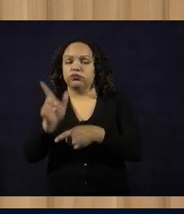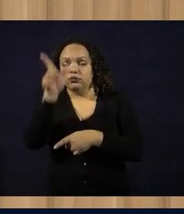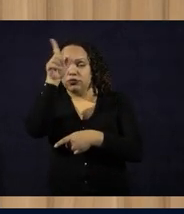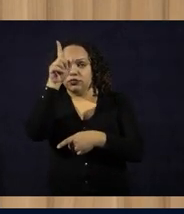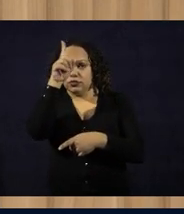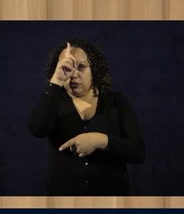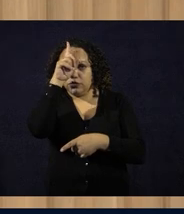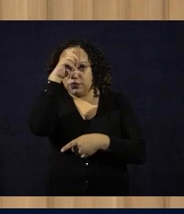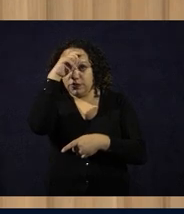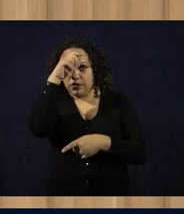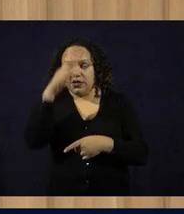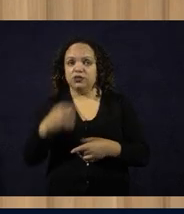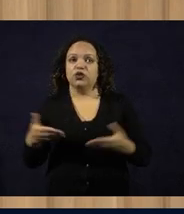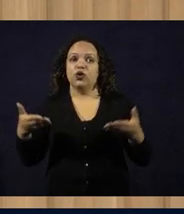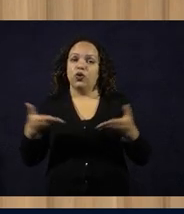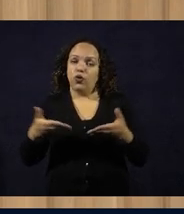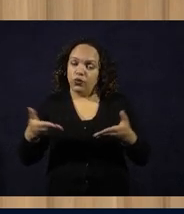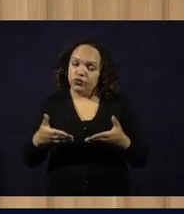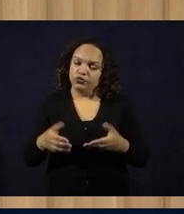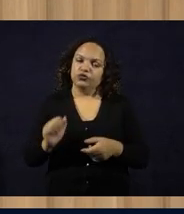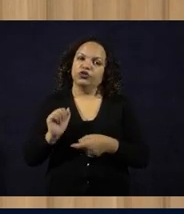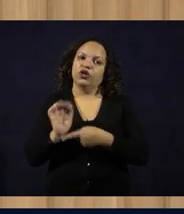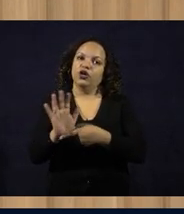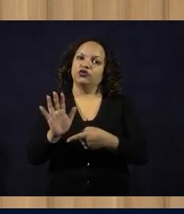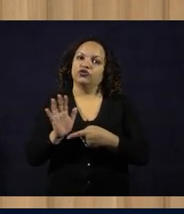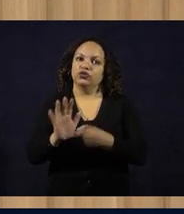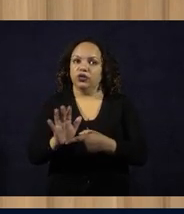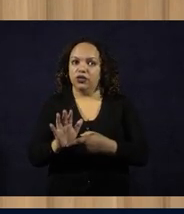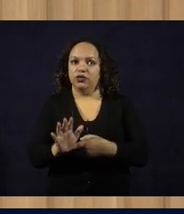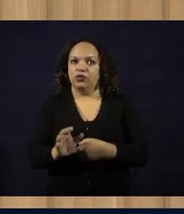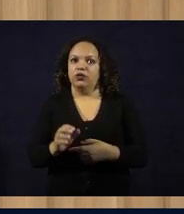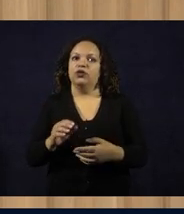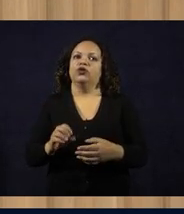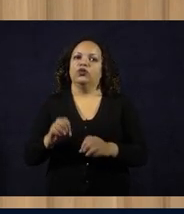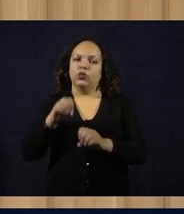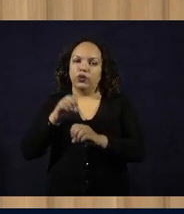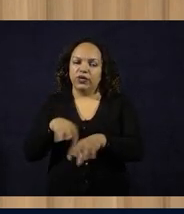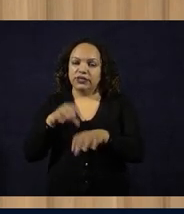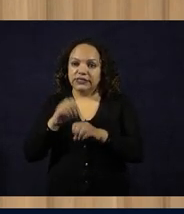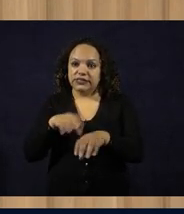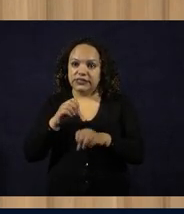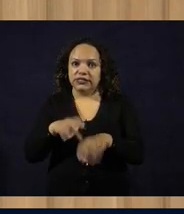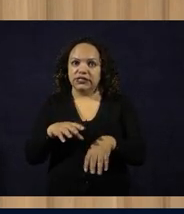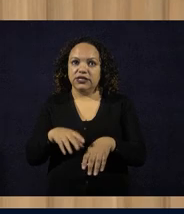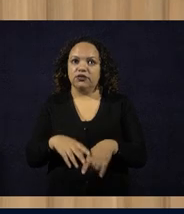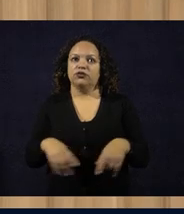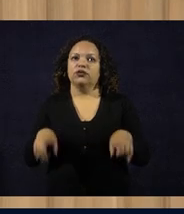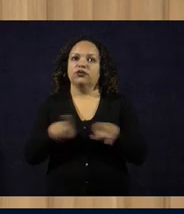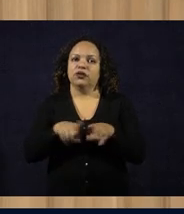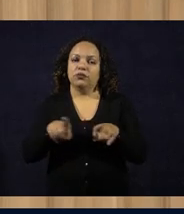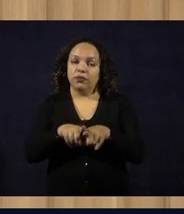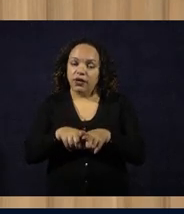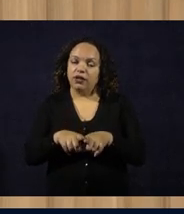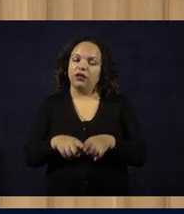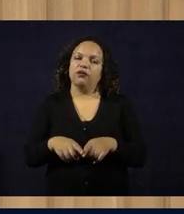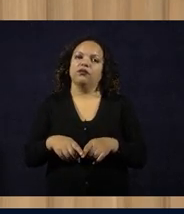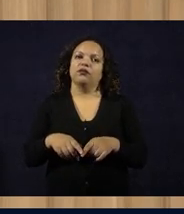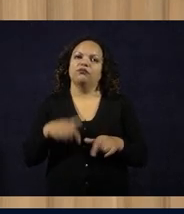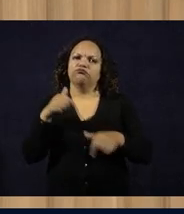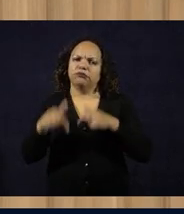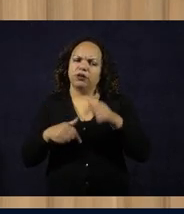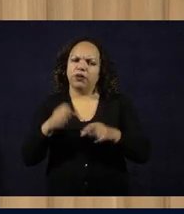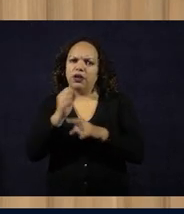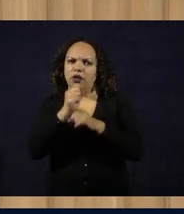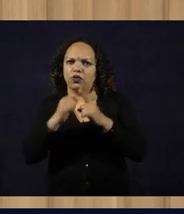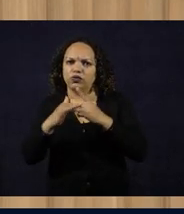Hoje nós estamos ajudando muito mais a questão de educação que a gente acha super importante também fazer nossa parte social e por último agora nós